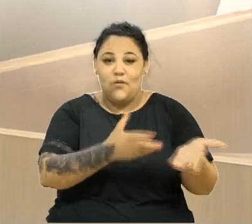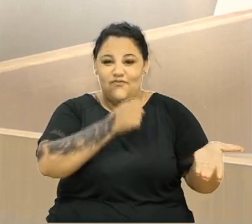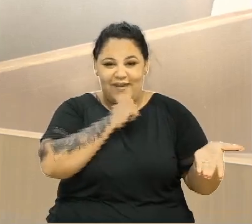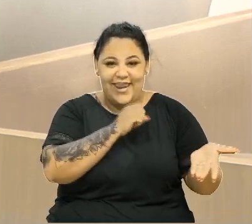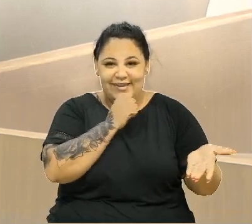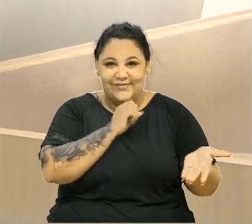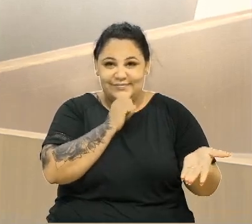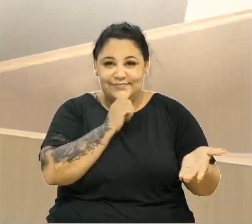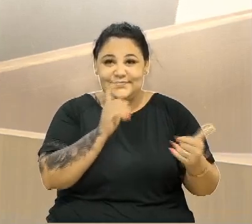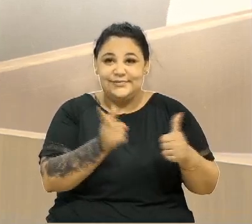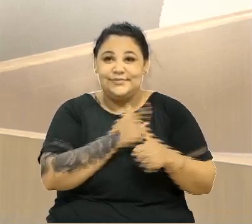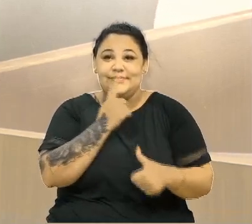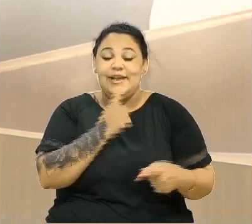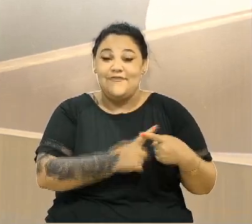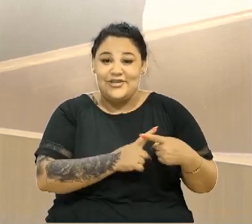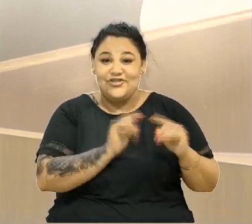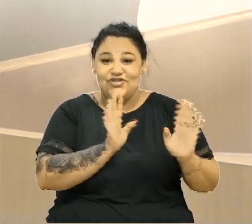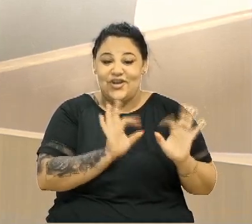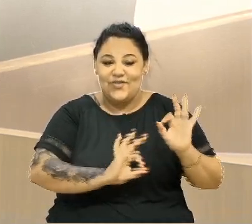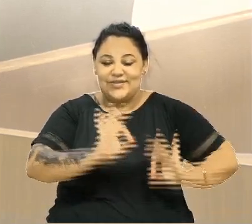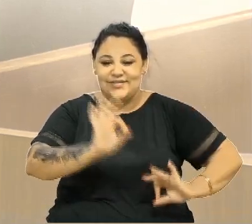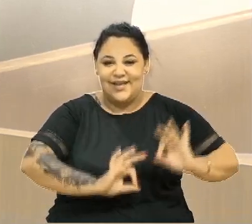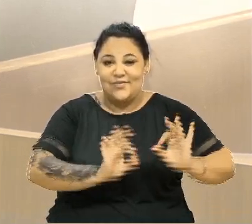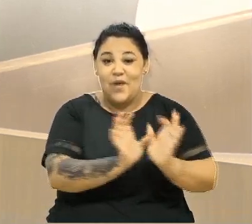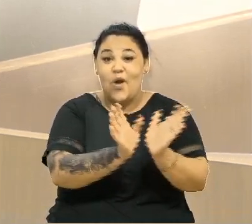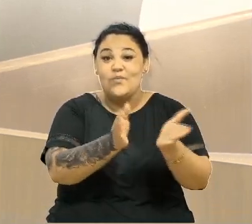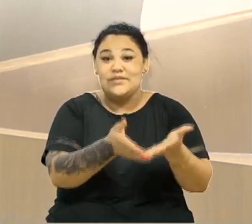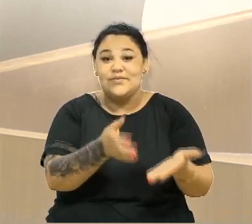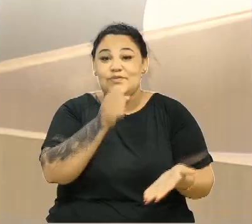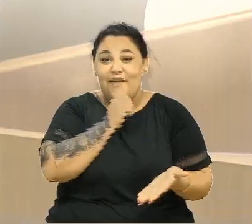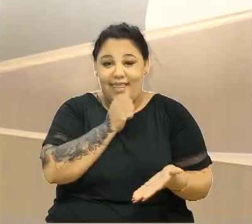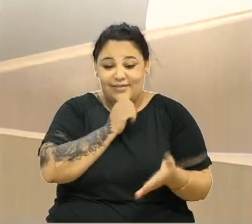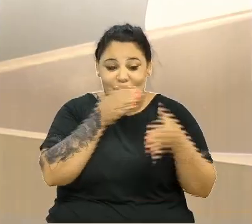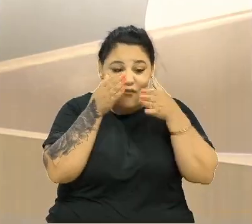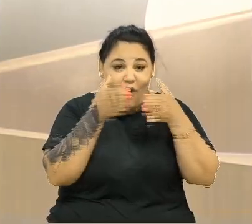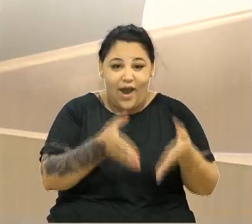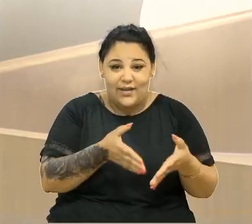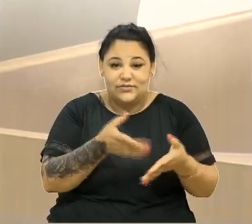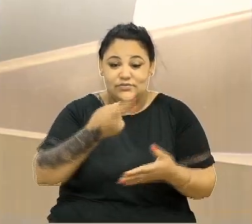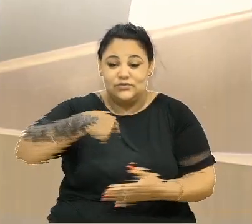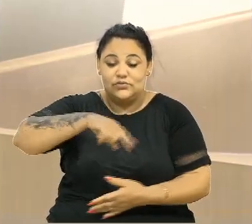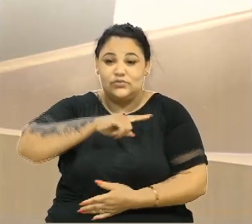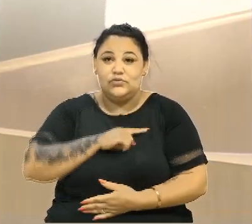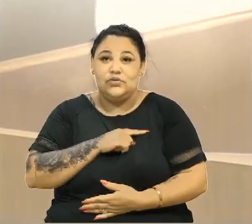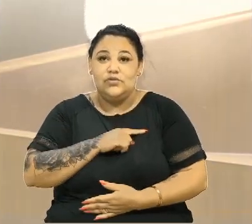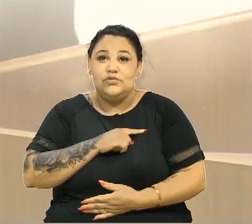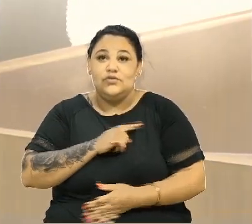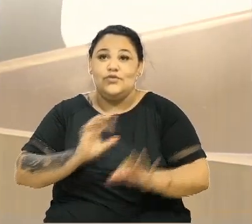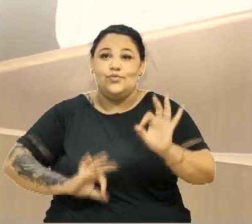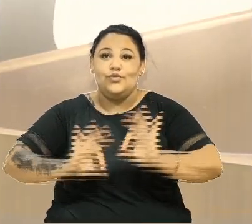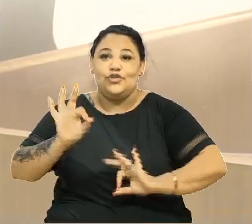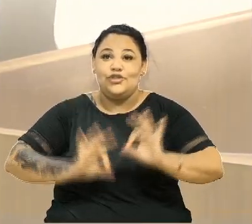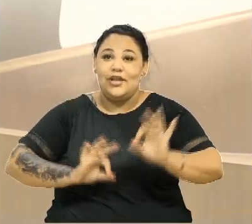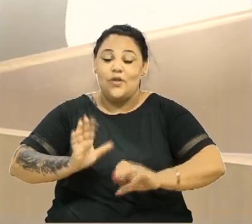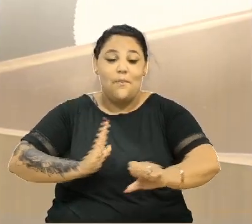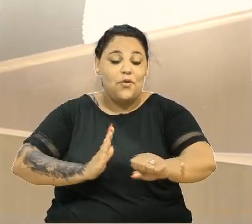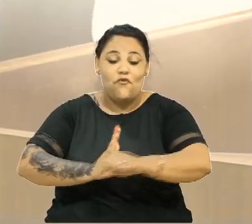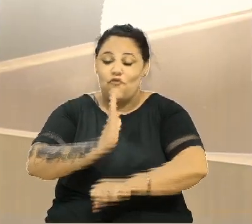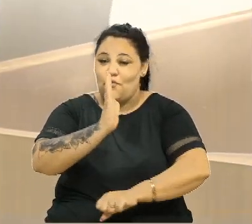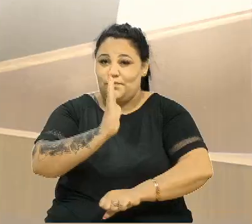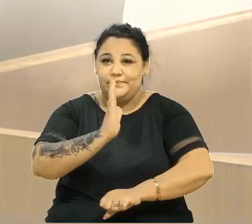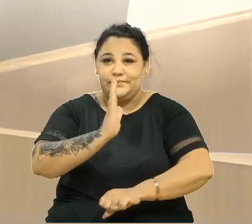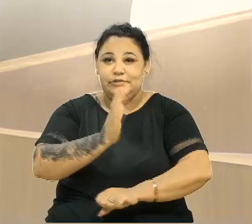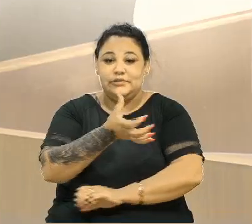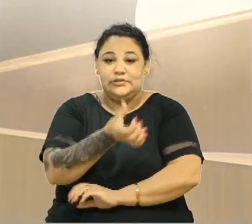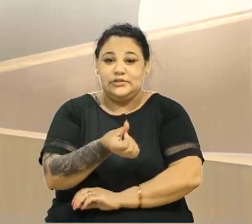do Envelhecimento. E o nosso projeto passou em todas as fases e chegou na fase final. Então, são